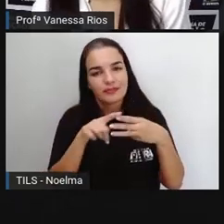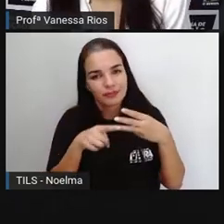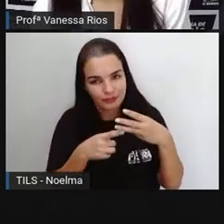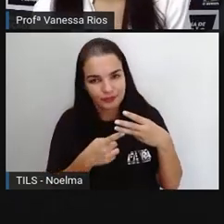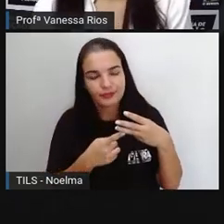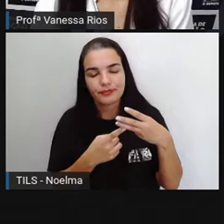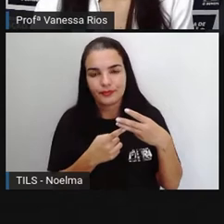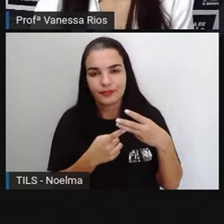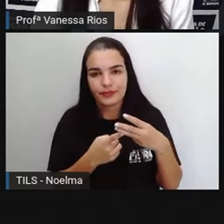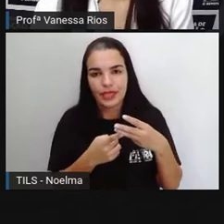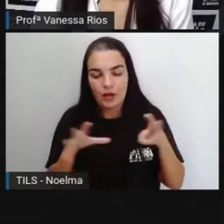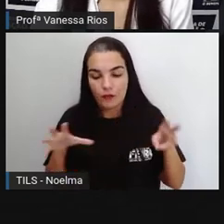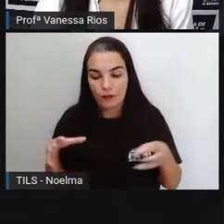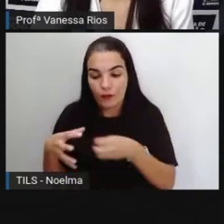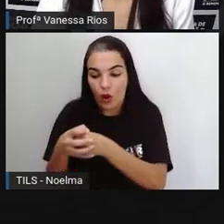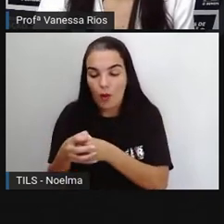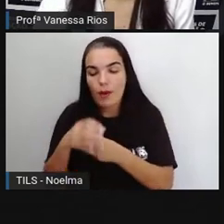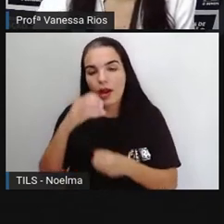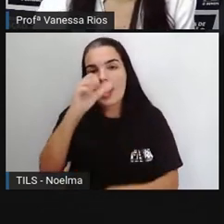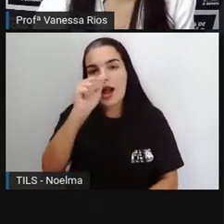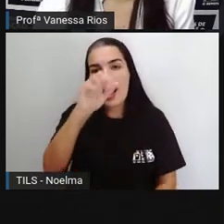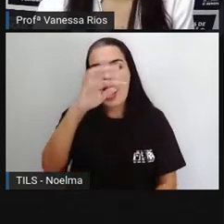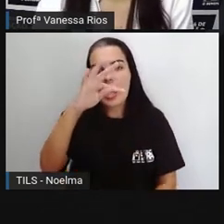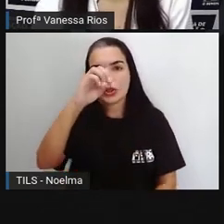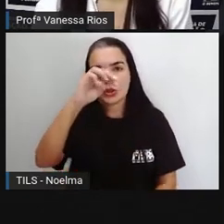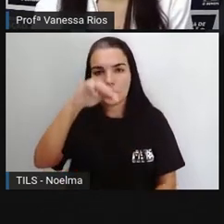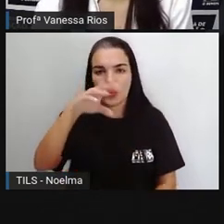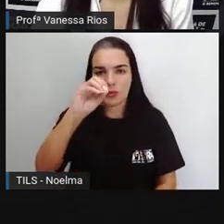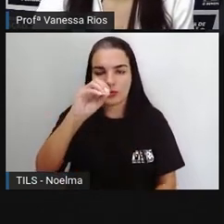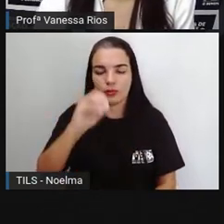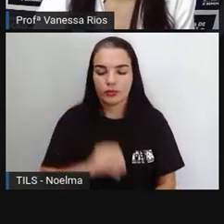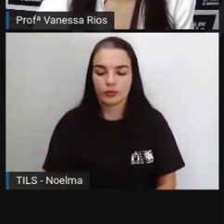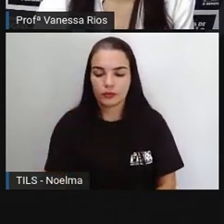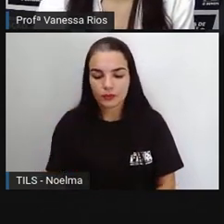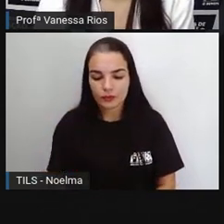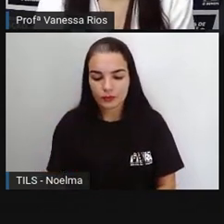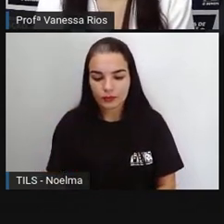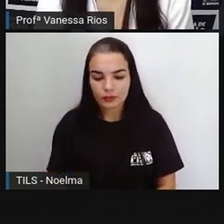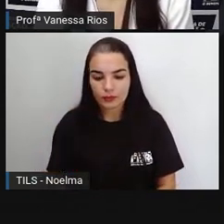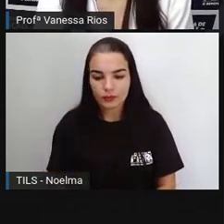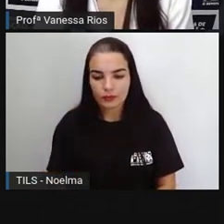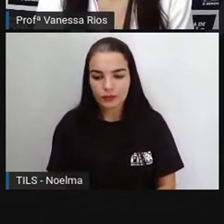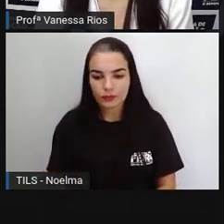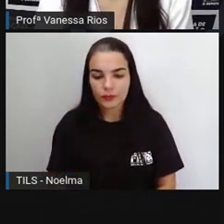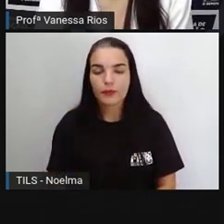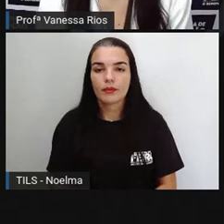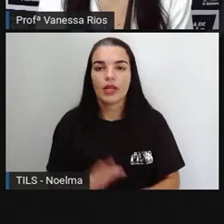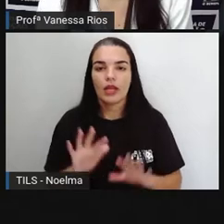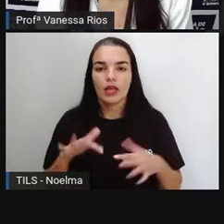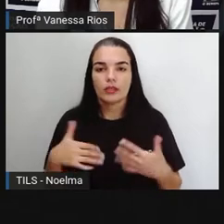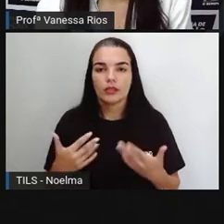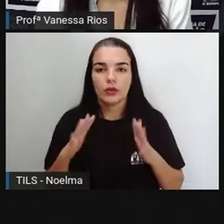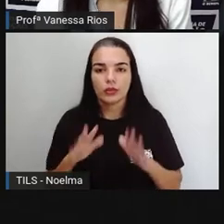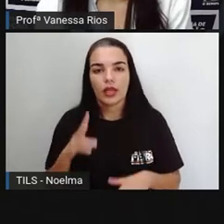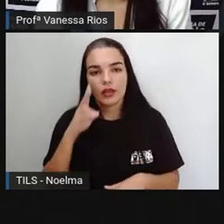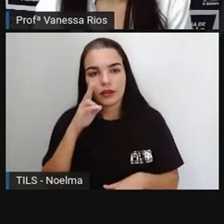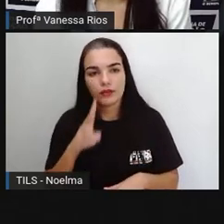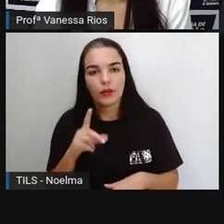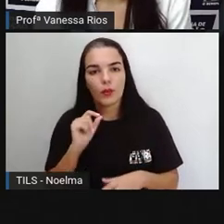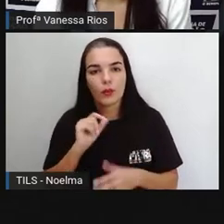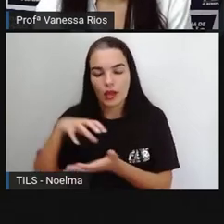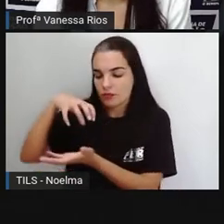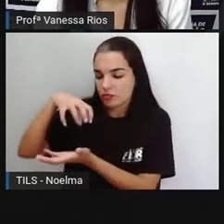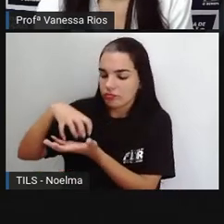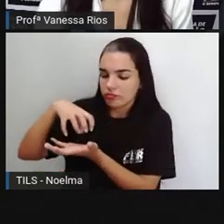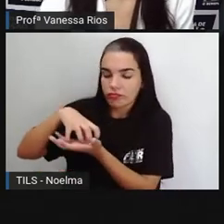do átomo. E aí a gente já observou que os prótons e os nêutrons, eles estão na parte central, formando o